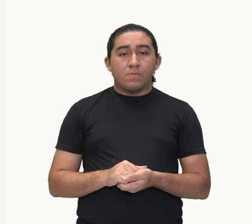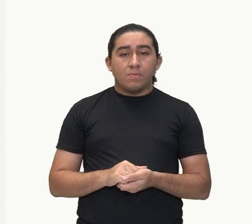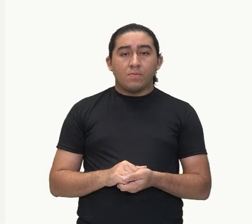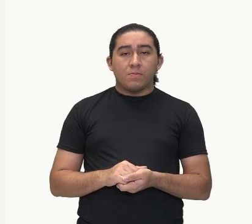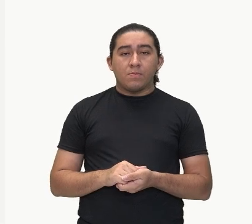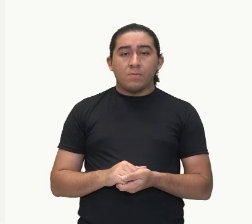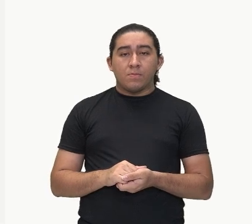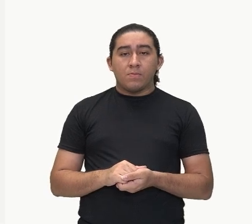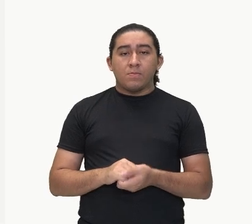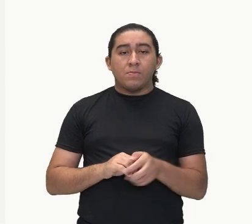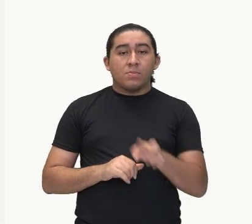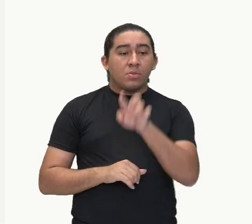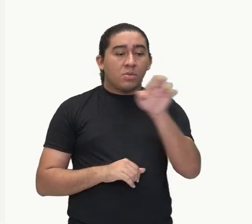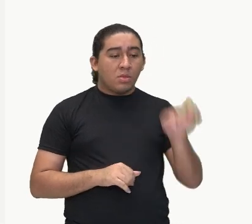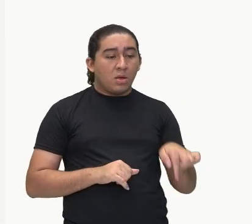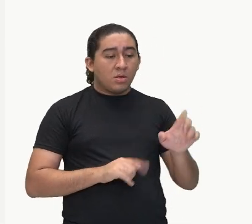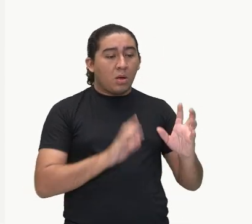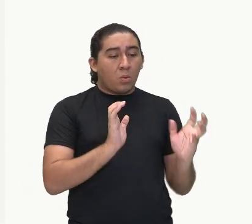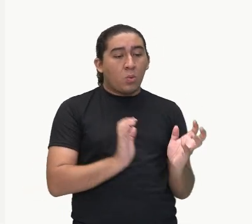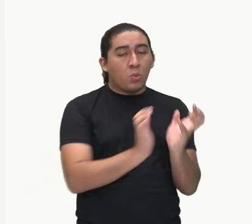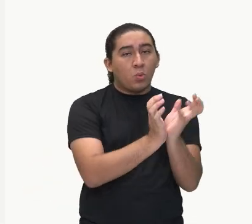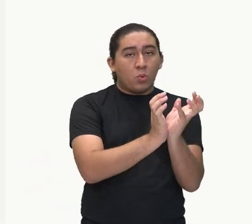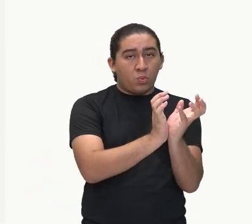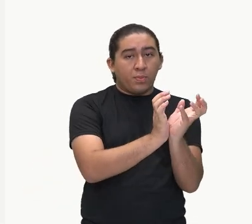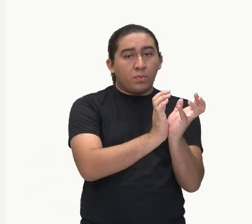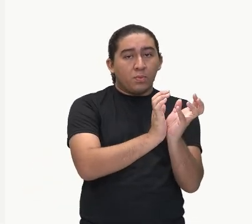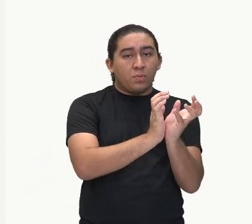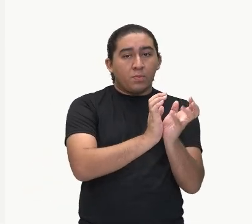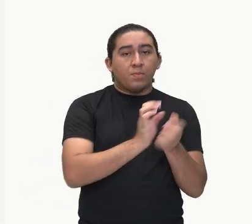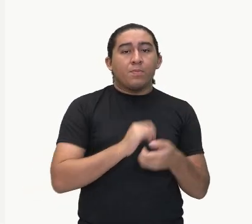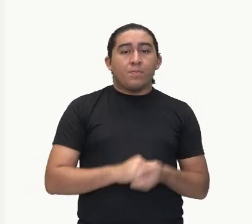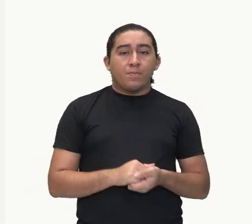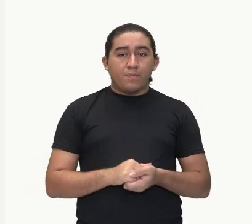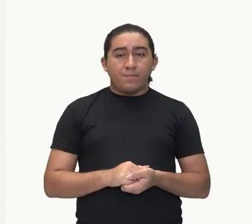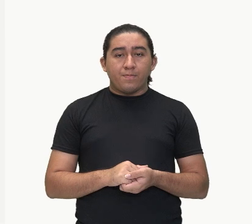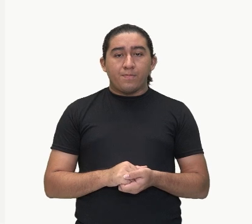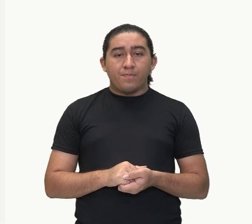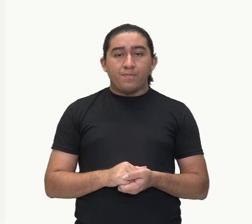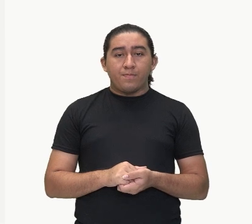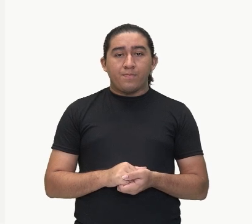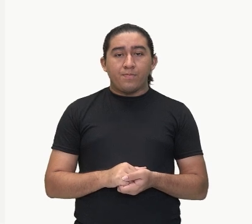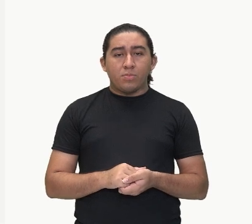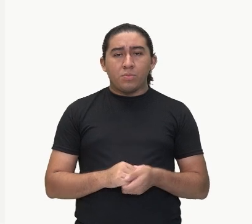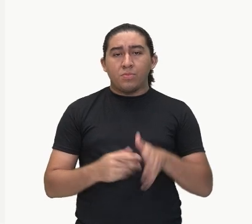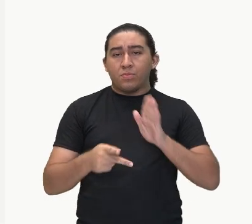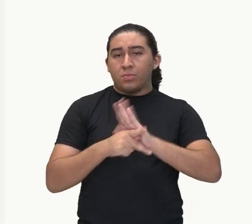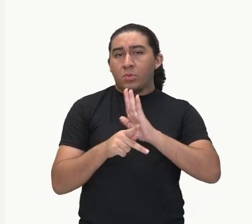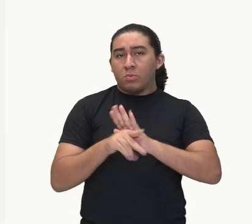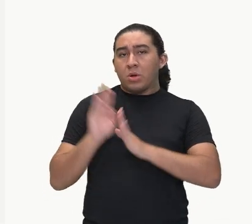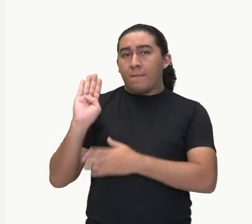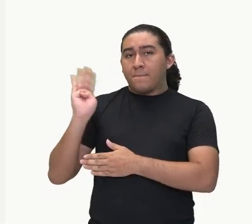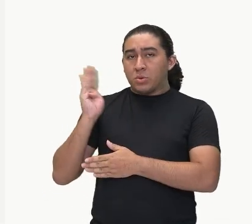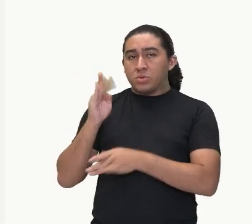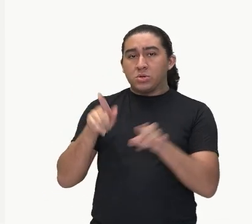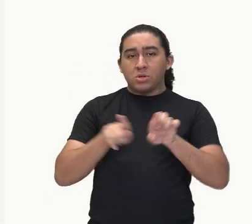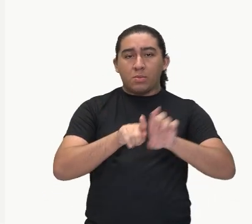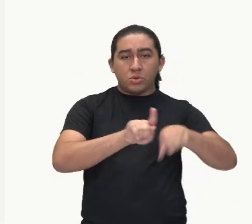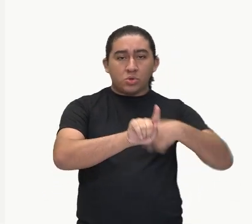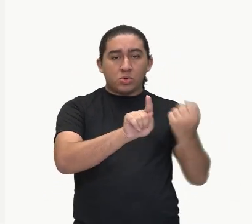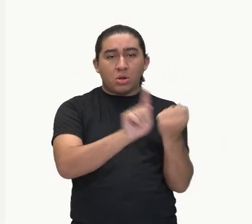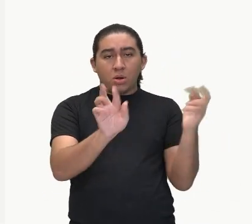naturalismo, volta-se para o coletivo, para a biologia, no social. Então,